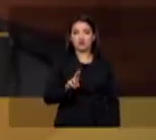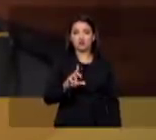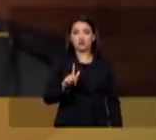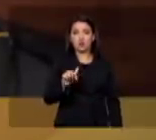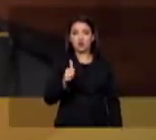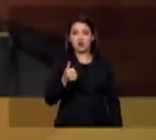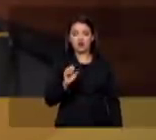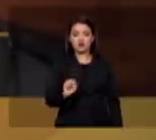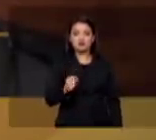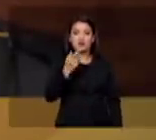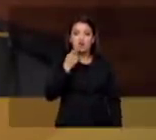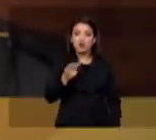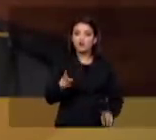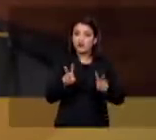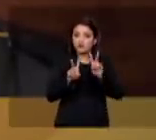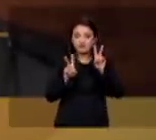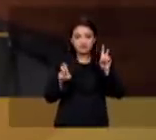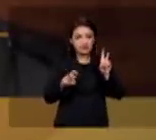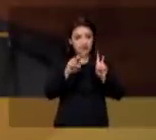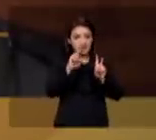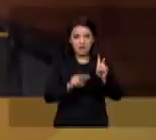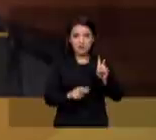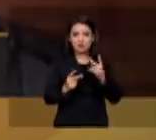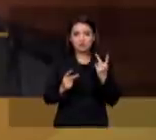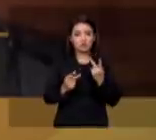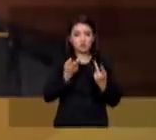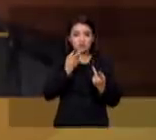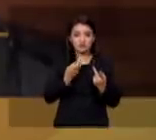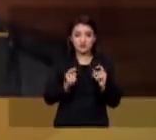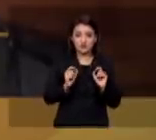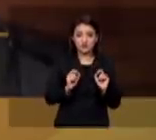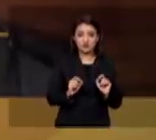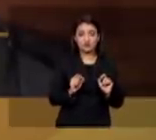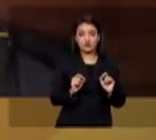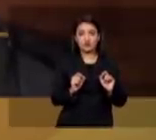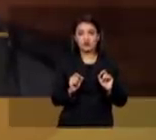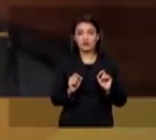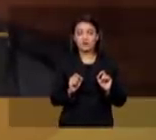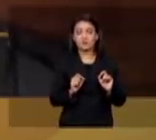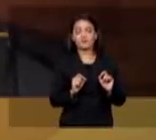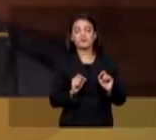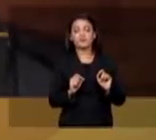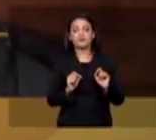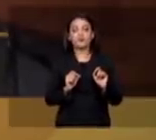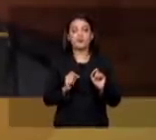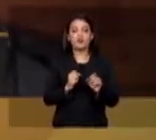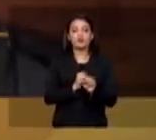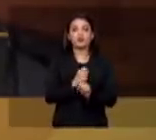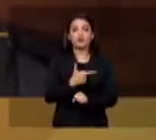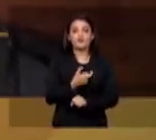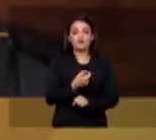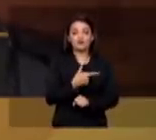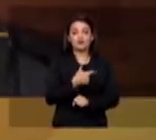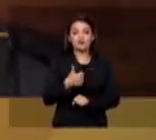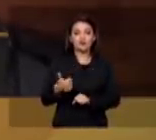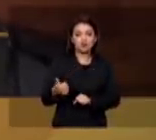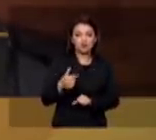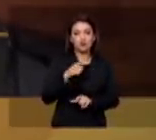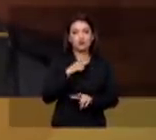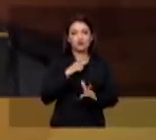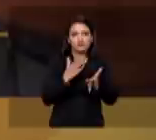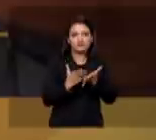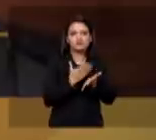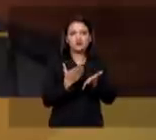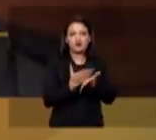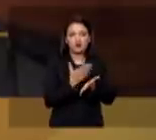que esses ilustres autores afirmaram na edição de 2021 de seus comentários ao Código de